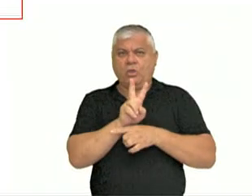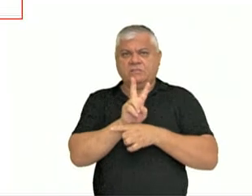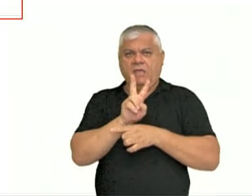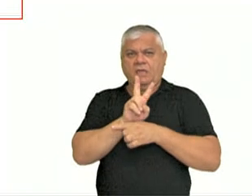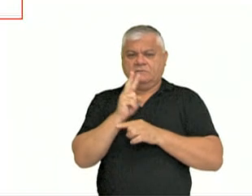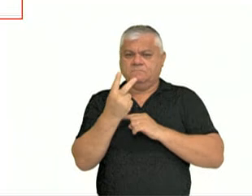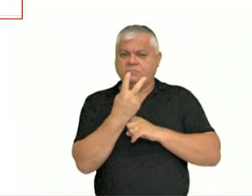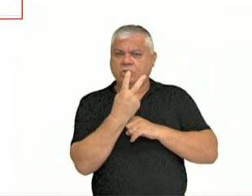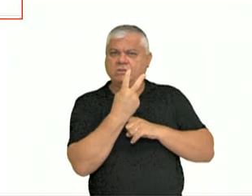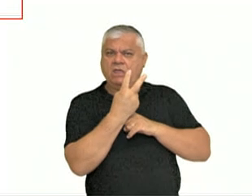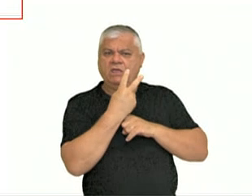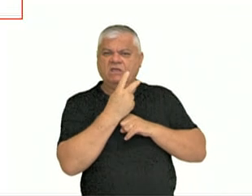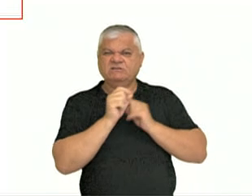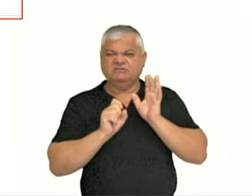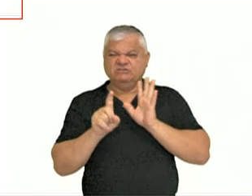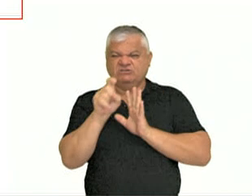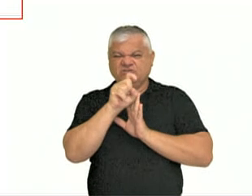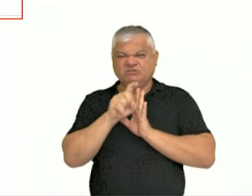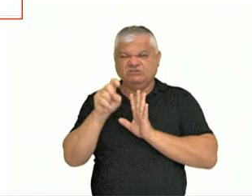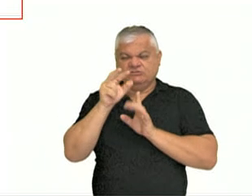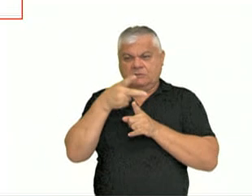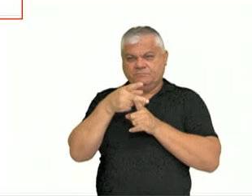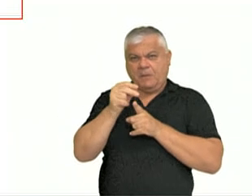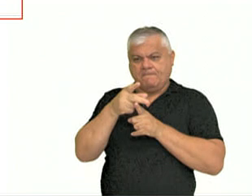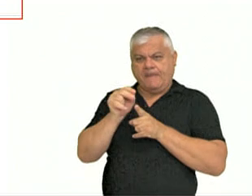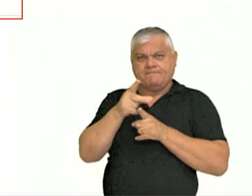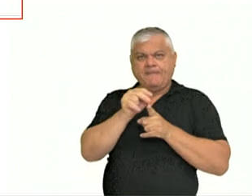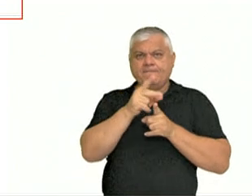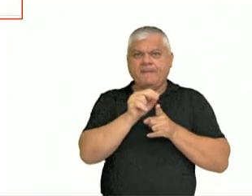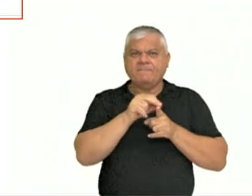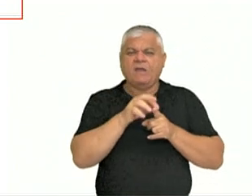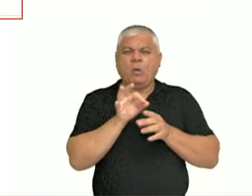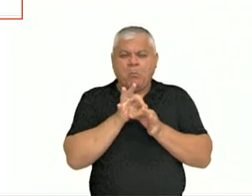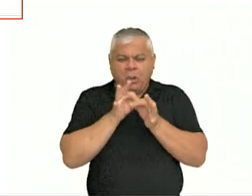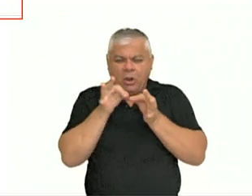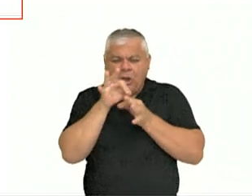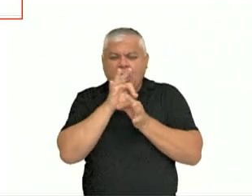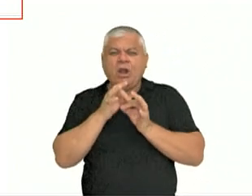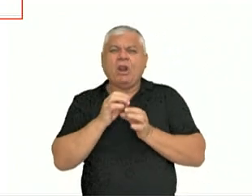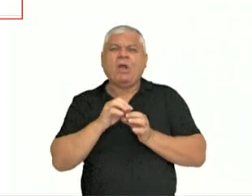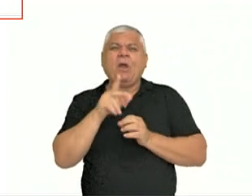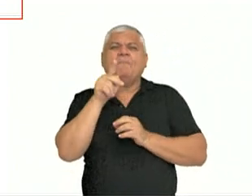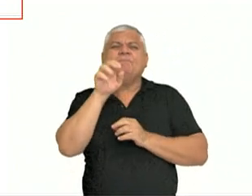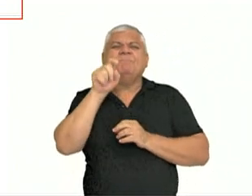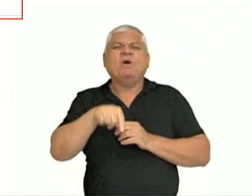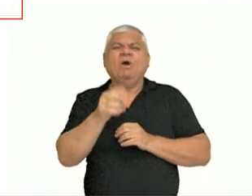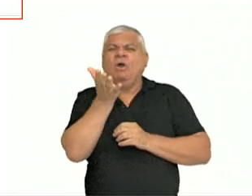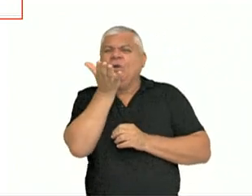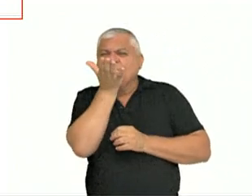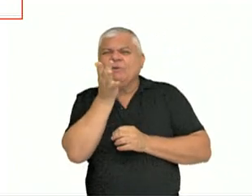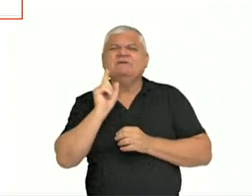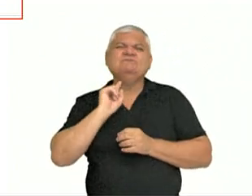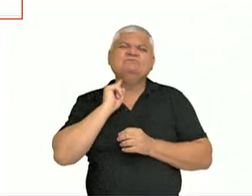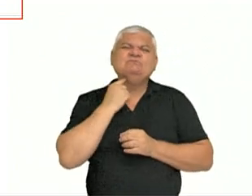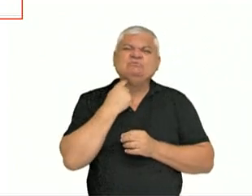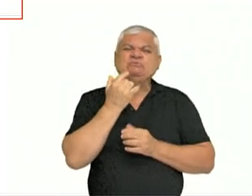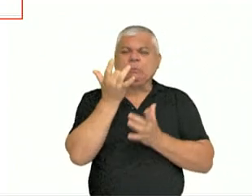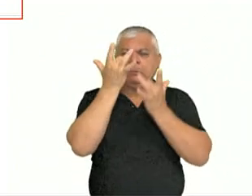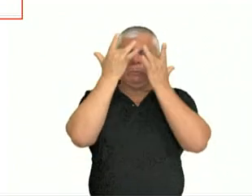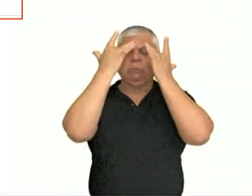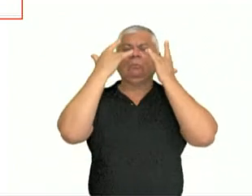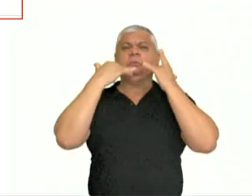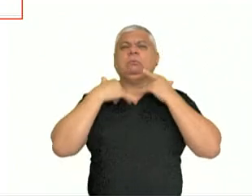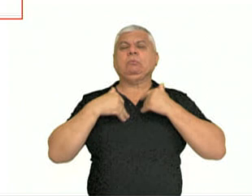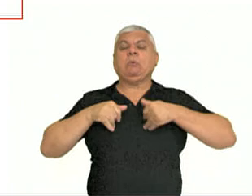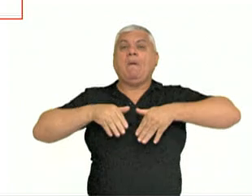de micro-organismos ou até mesmo de partículas, de poeira, materiais estranhos lá nos pulmões,